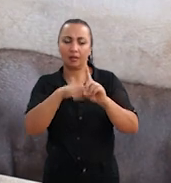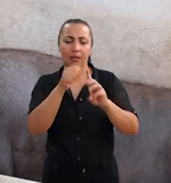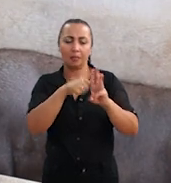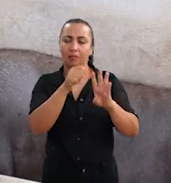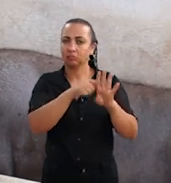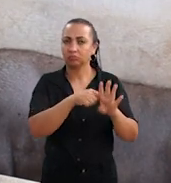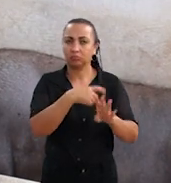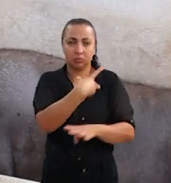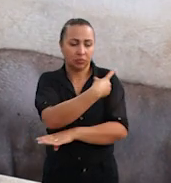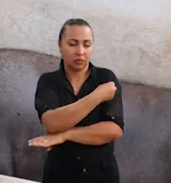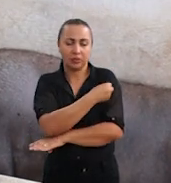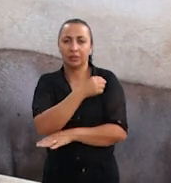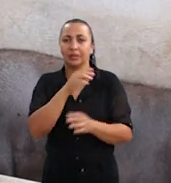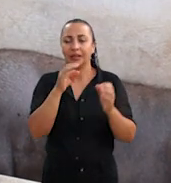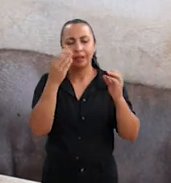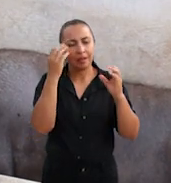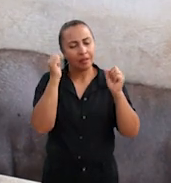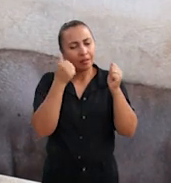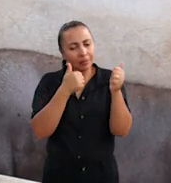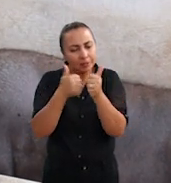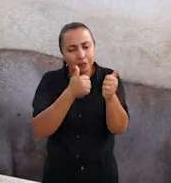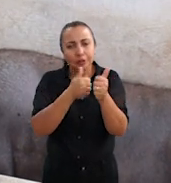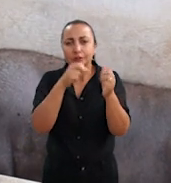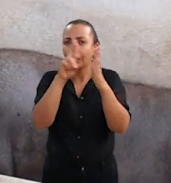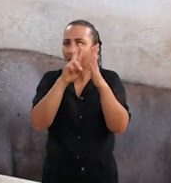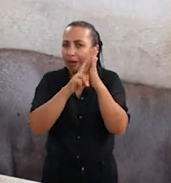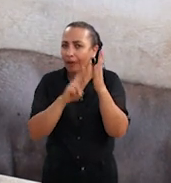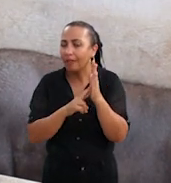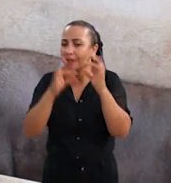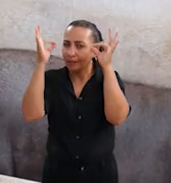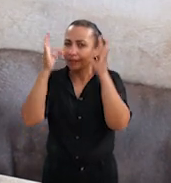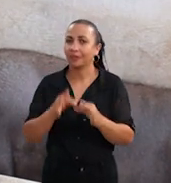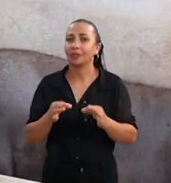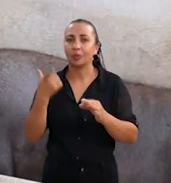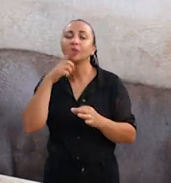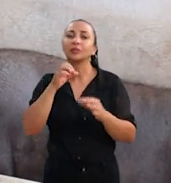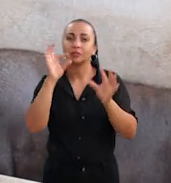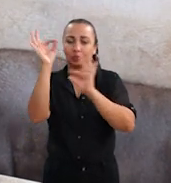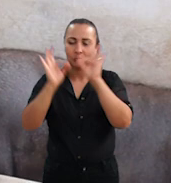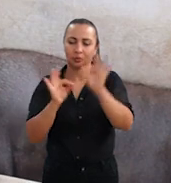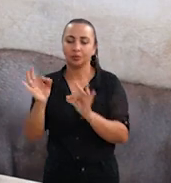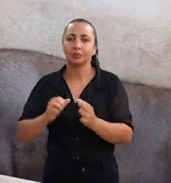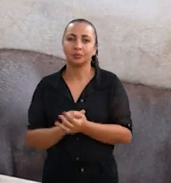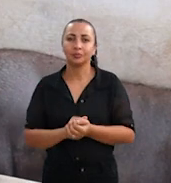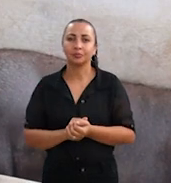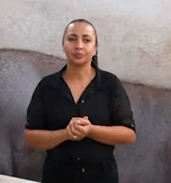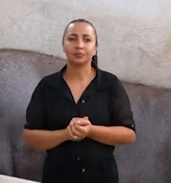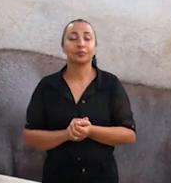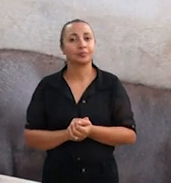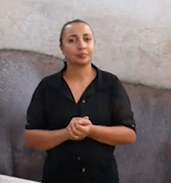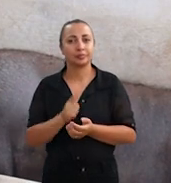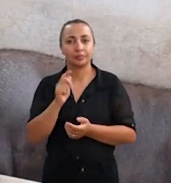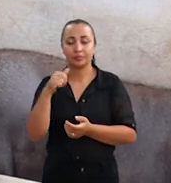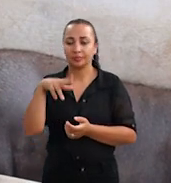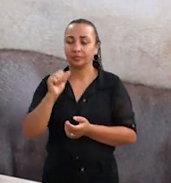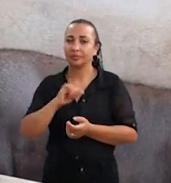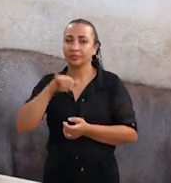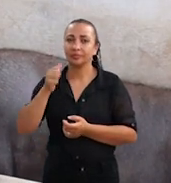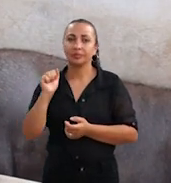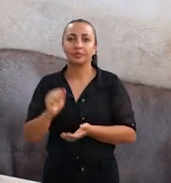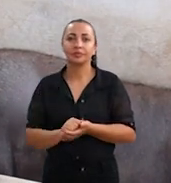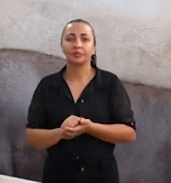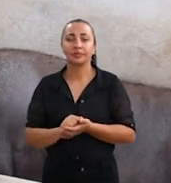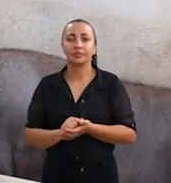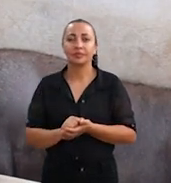correto, seguindo a regra, a risca, você consegue controlar. E isso vai desde a higiene da granja, um negócio bem organizado,